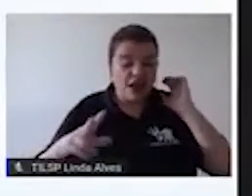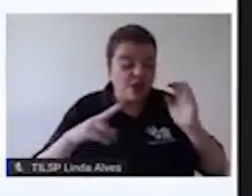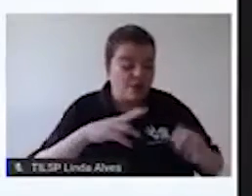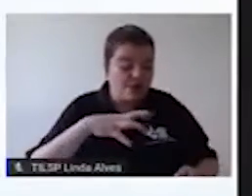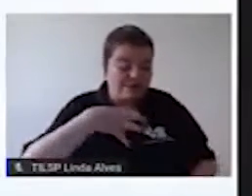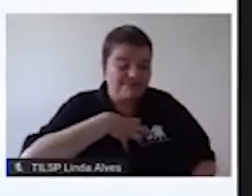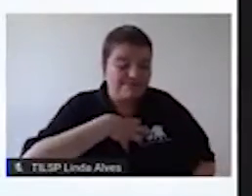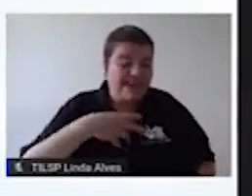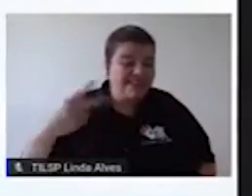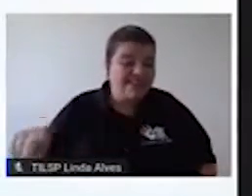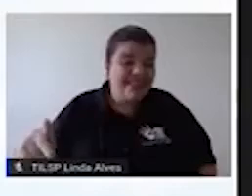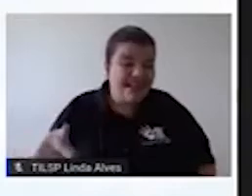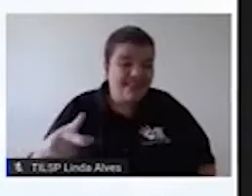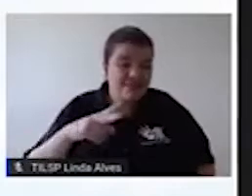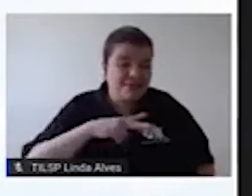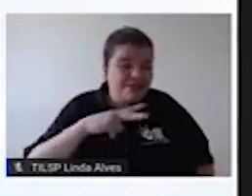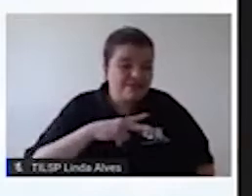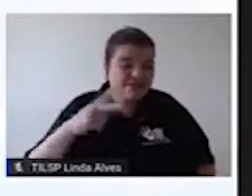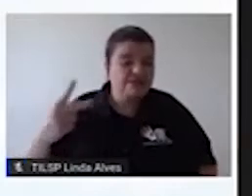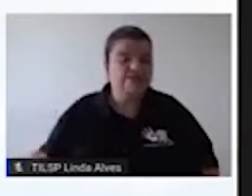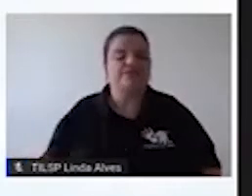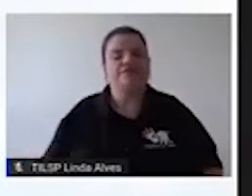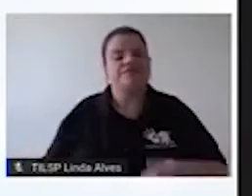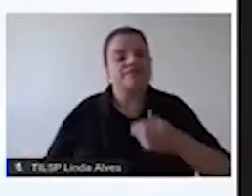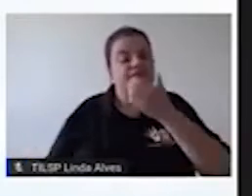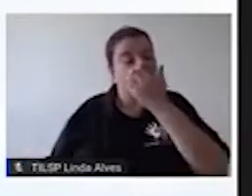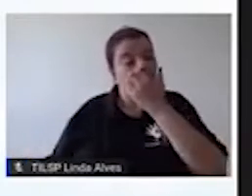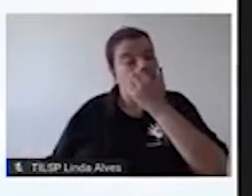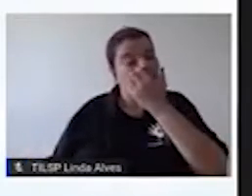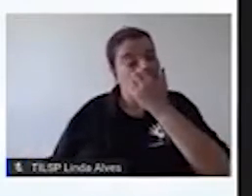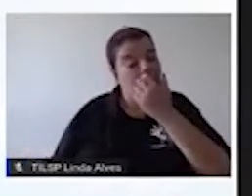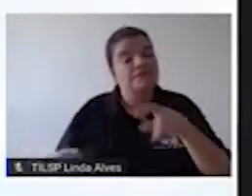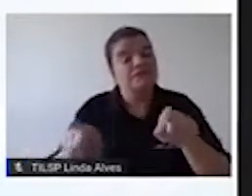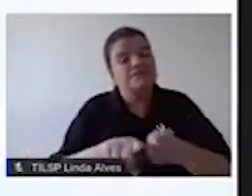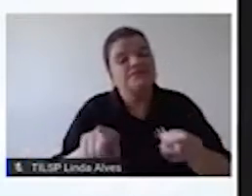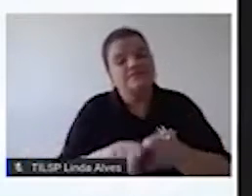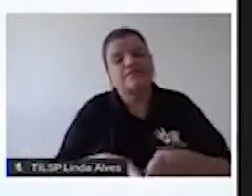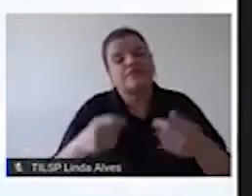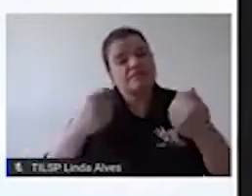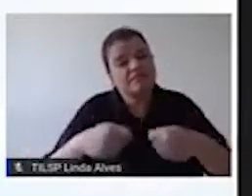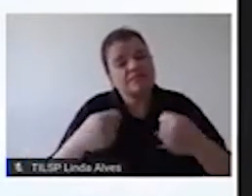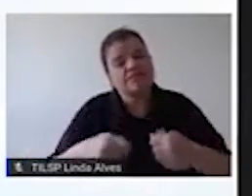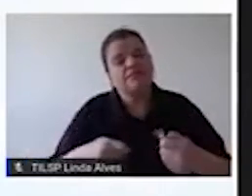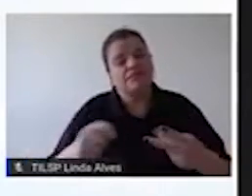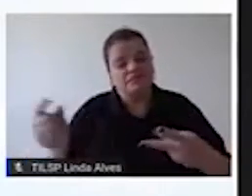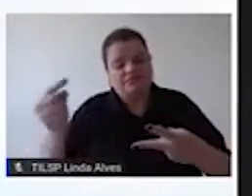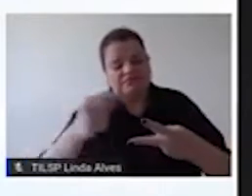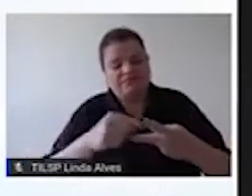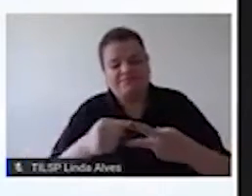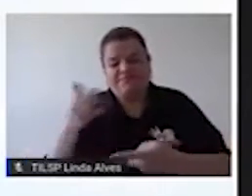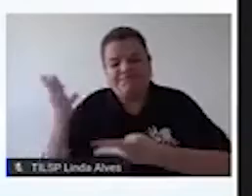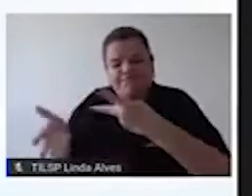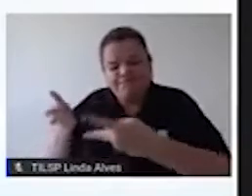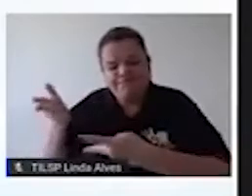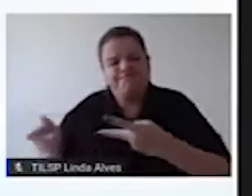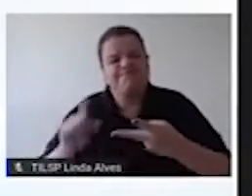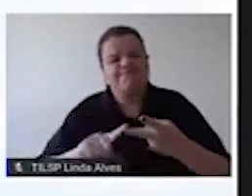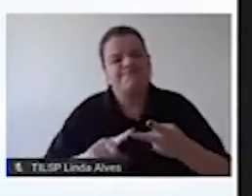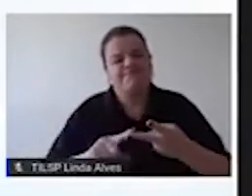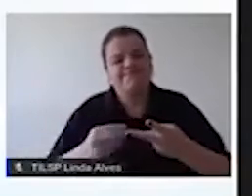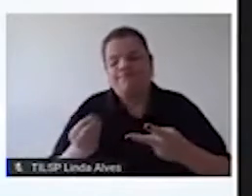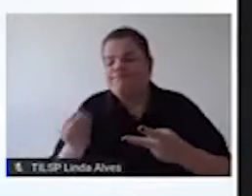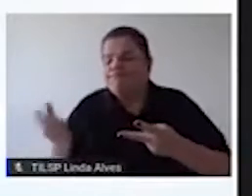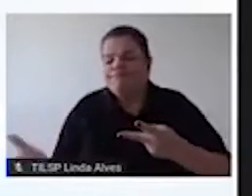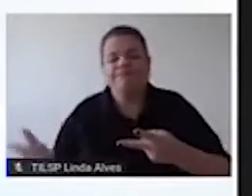vivendo. Bom, mas junto com isso, Gilson, tem que ter aquilo que vem em seguida, que é as